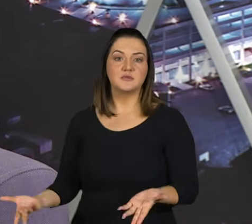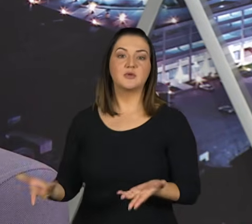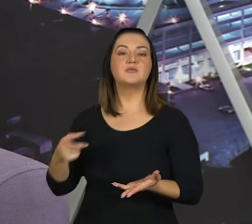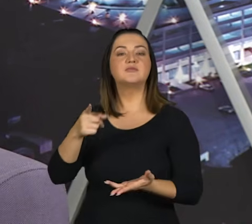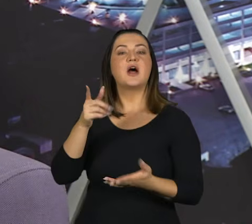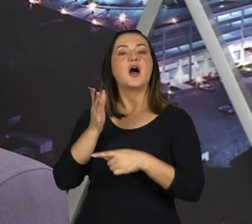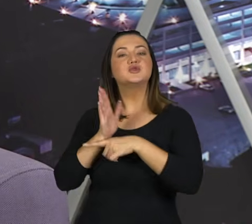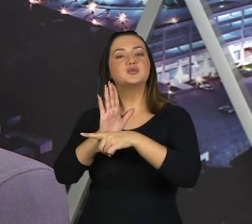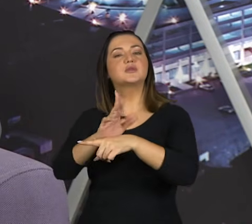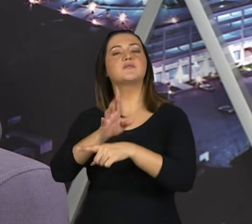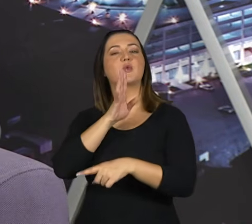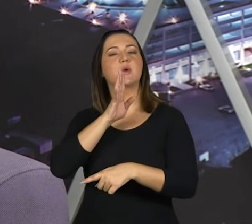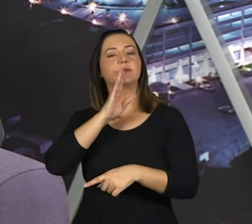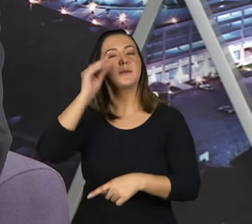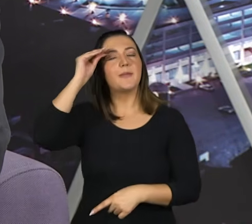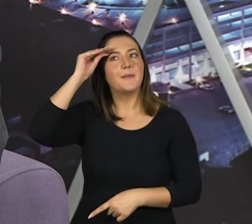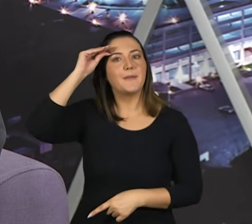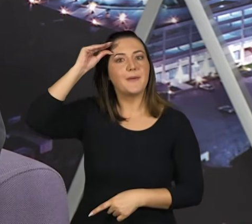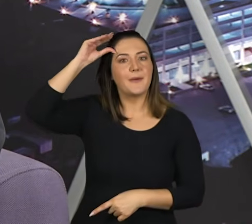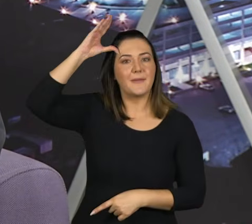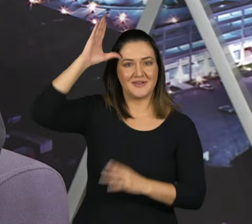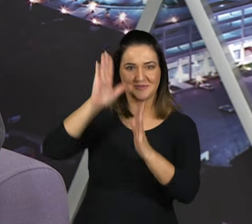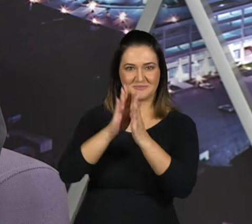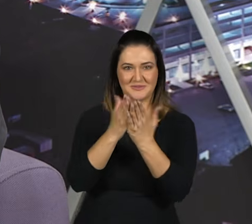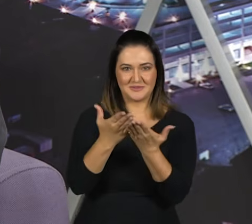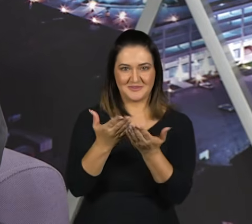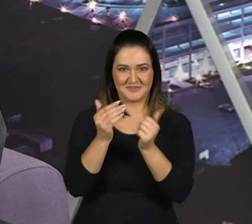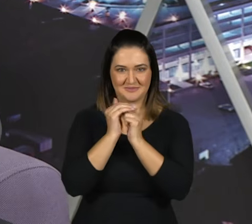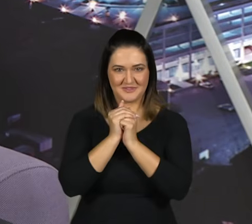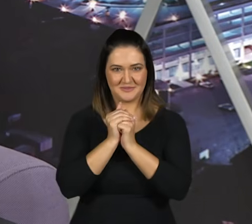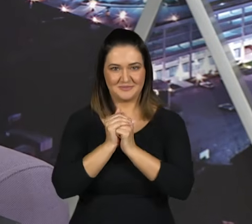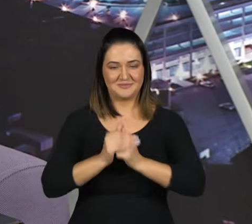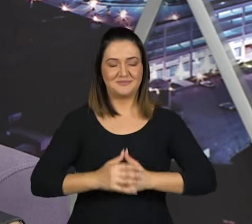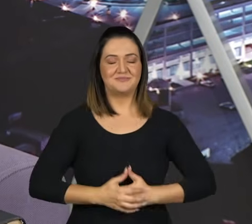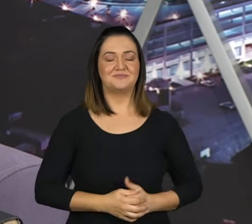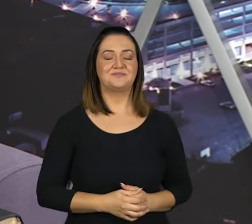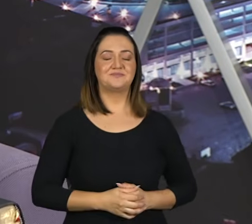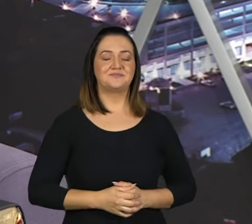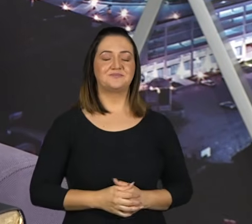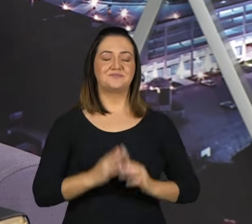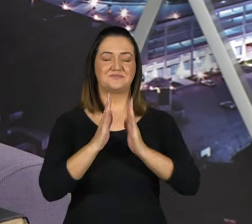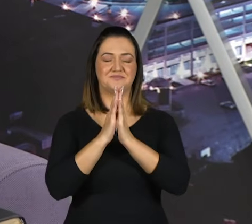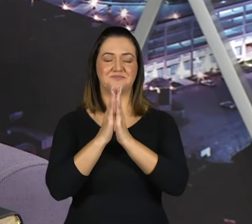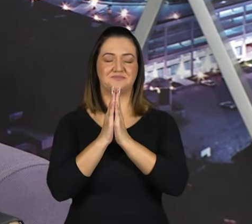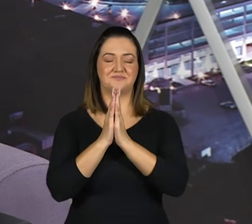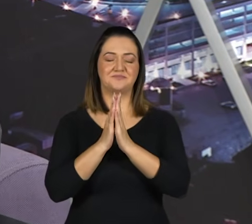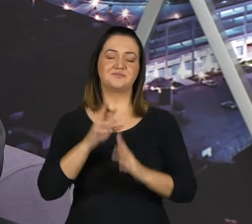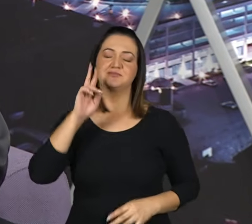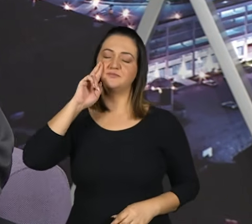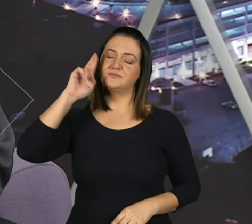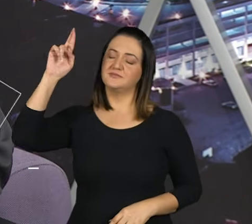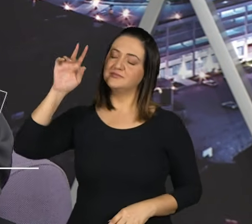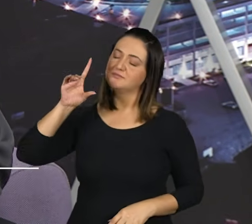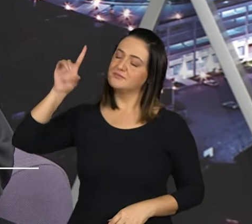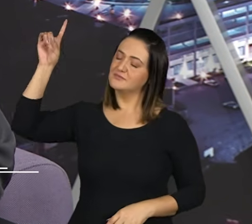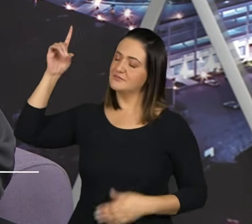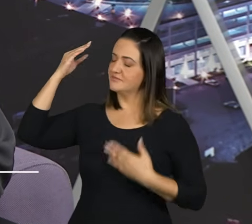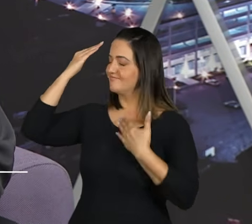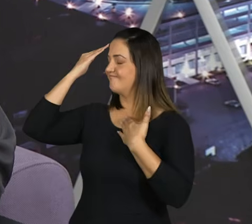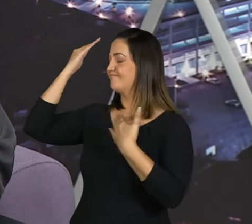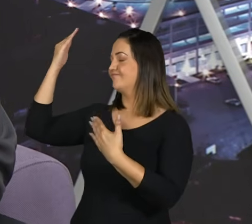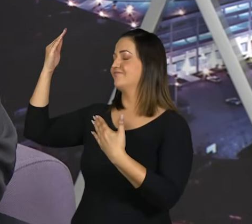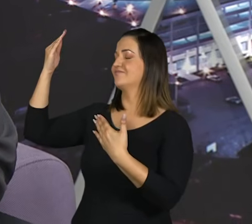conhecer mais e mais a palavra de Deus. Amém? Vamos orar. Senhor nosso